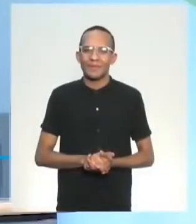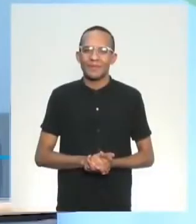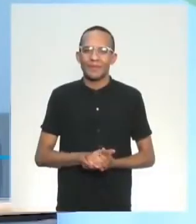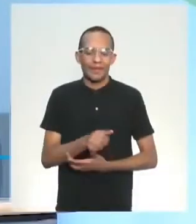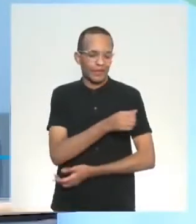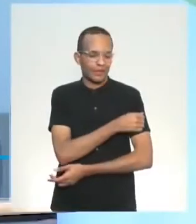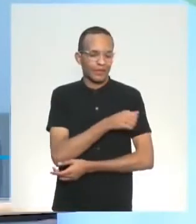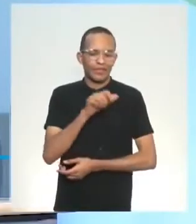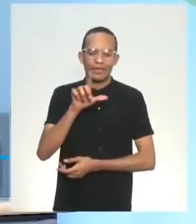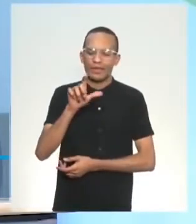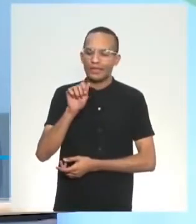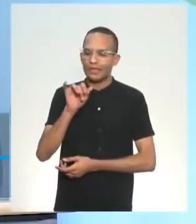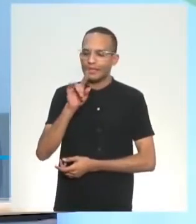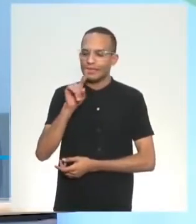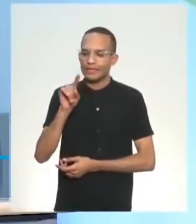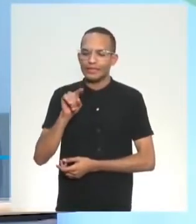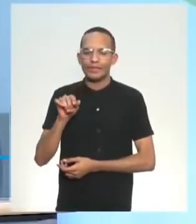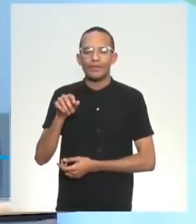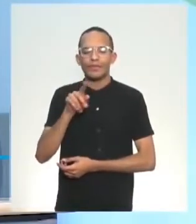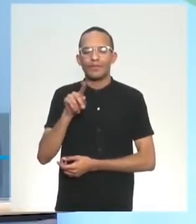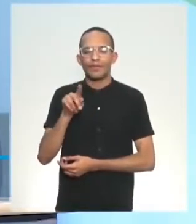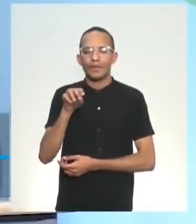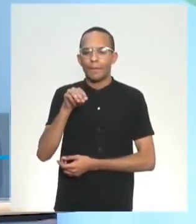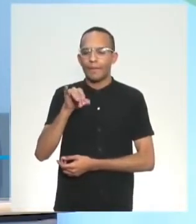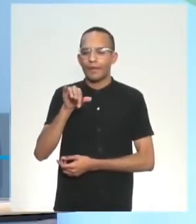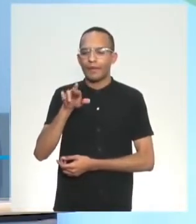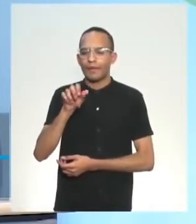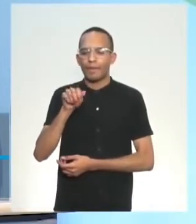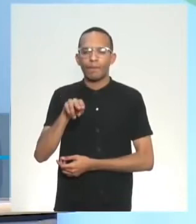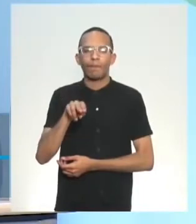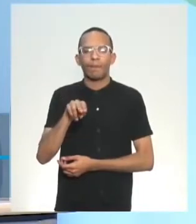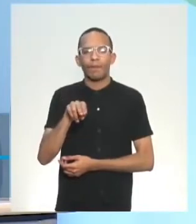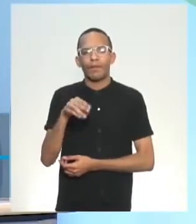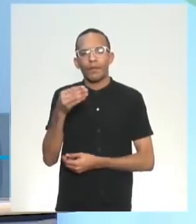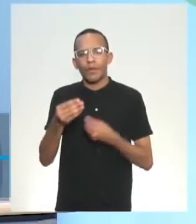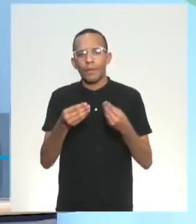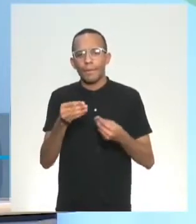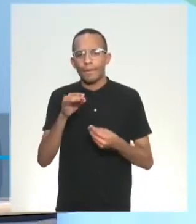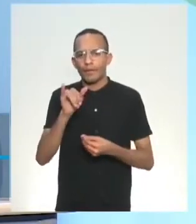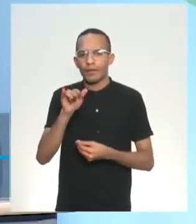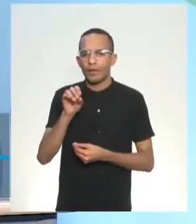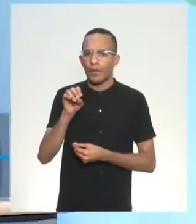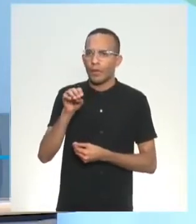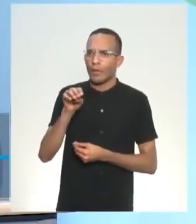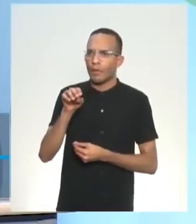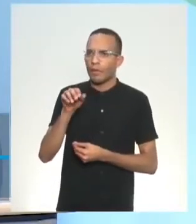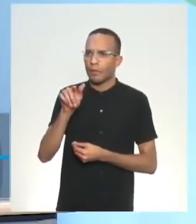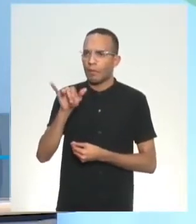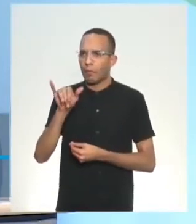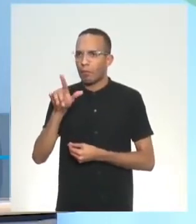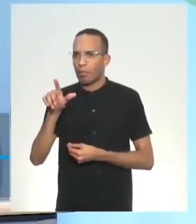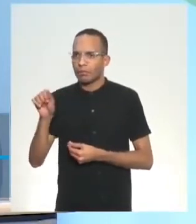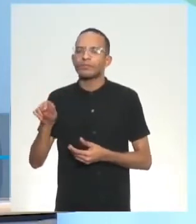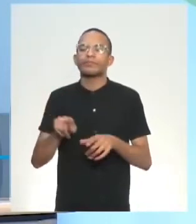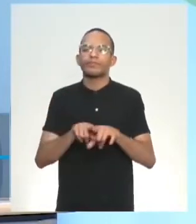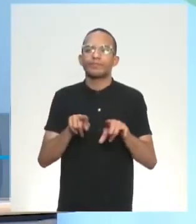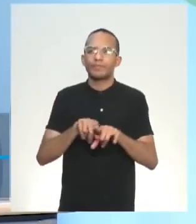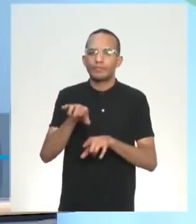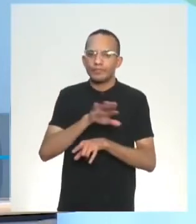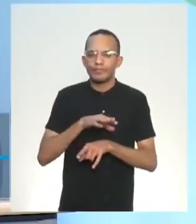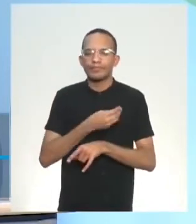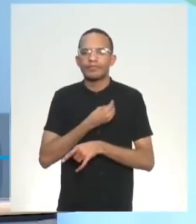Aluna Laís, da professora Miriam. Bióticos, seres produtores, plantas e algas. Seres